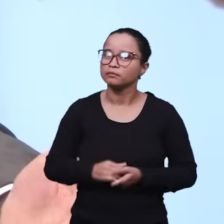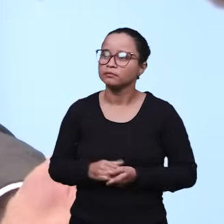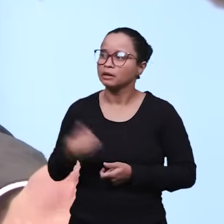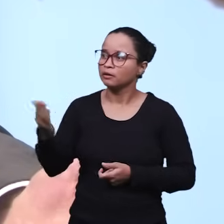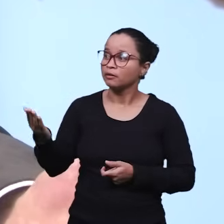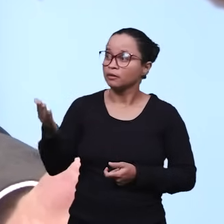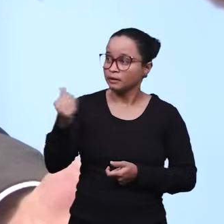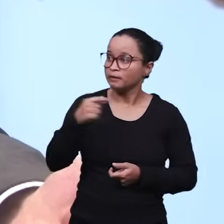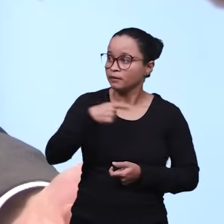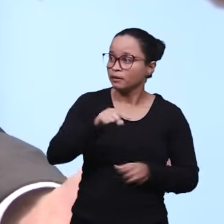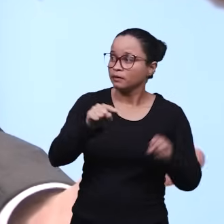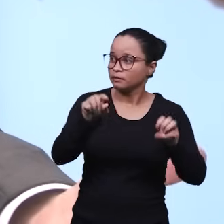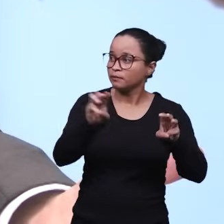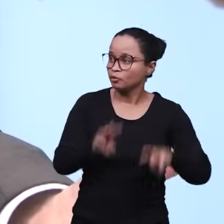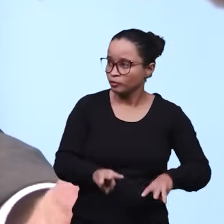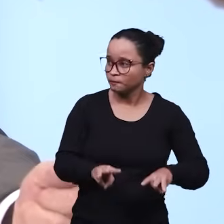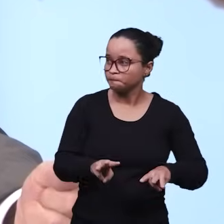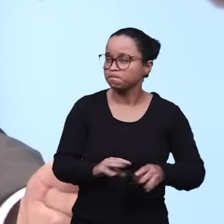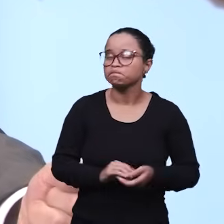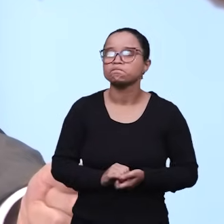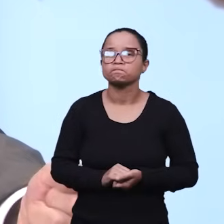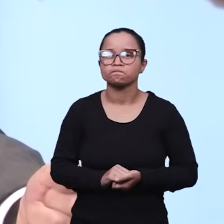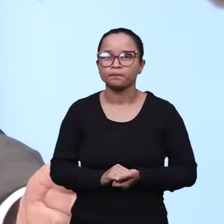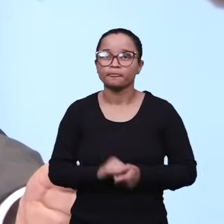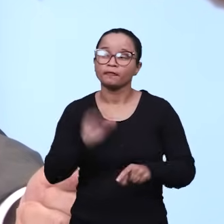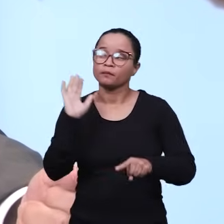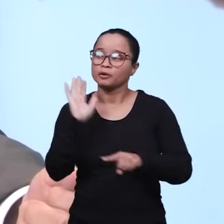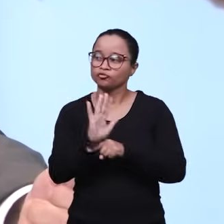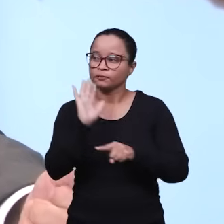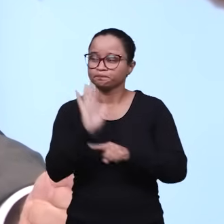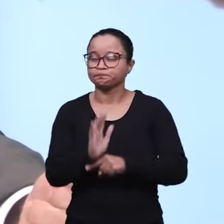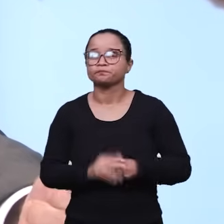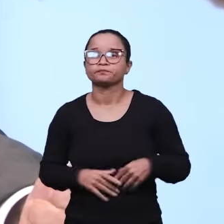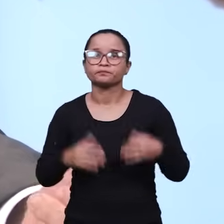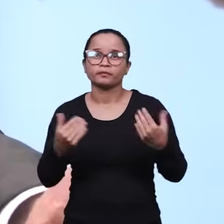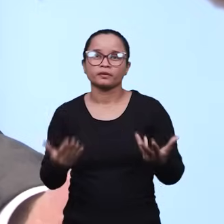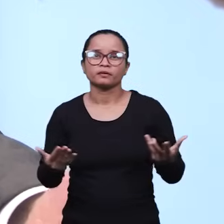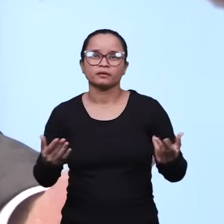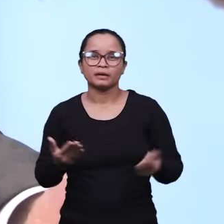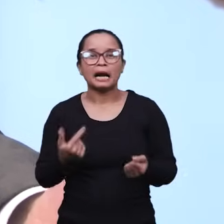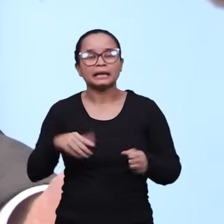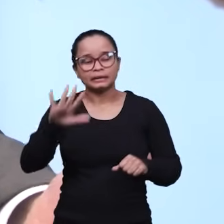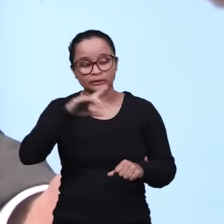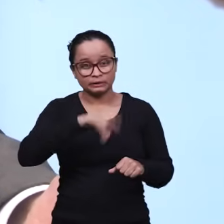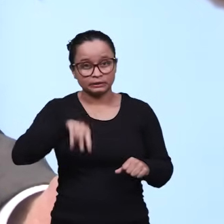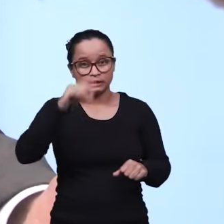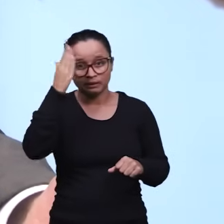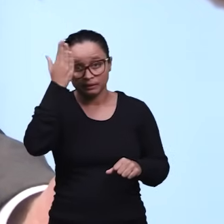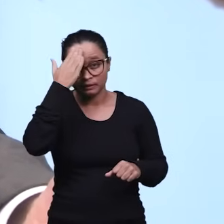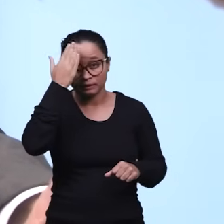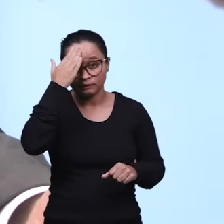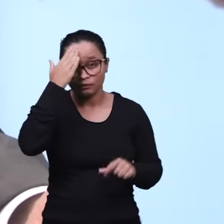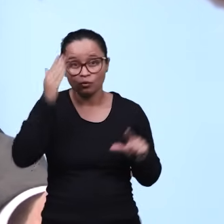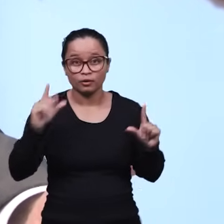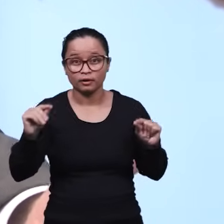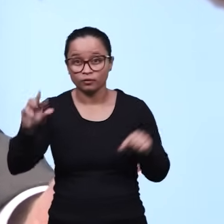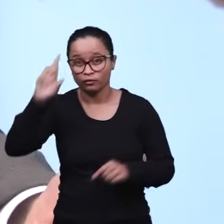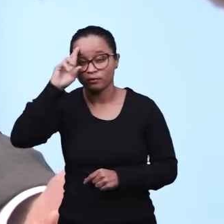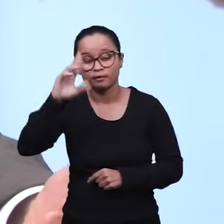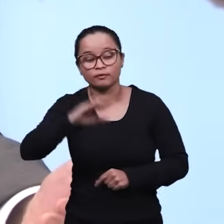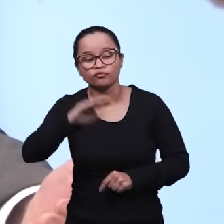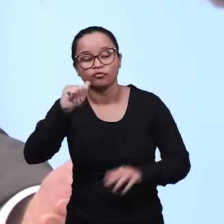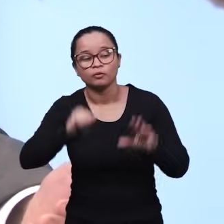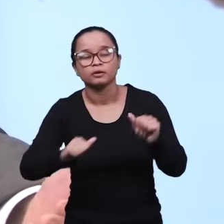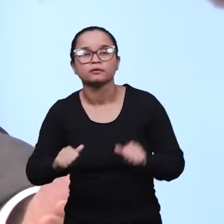até a Macedônia para ajudá-los. E eles entenderam que o Senhor estava chamando